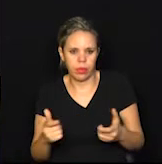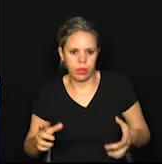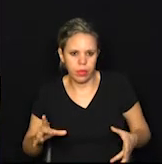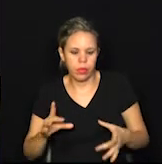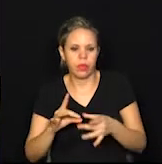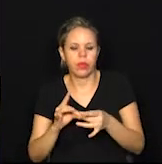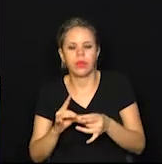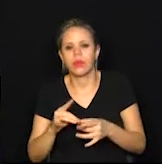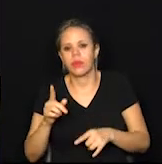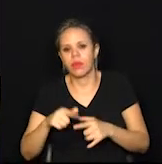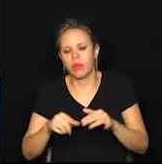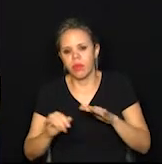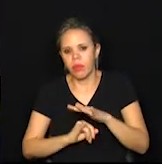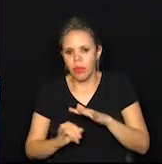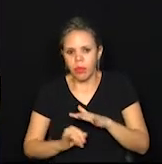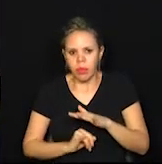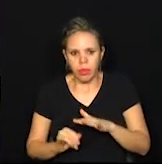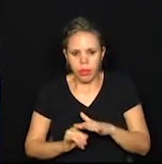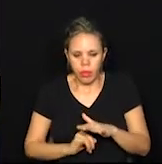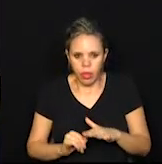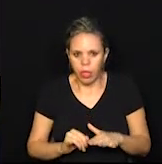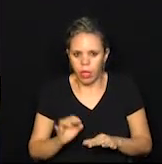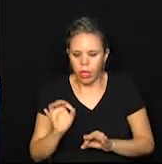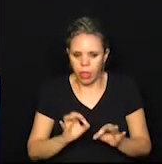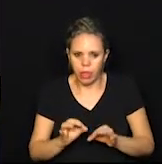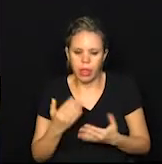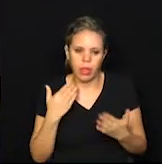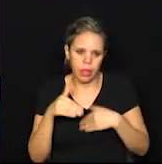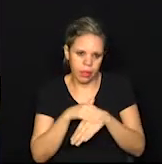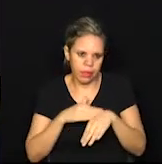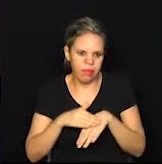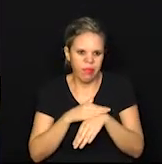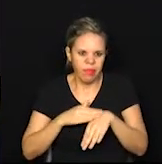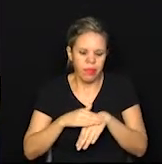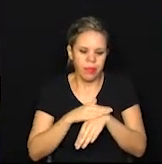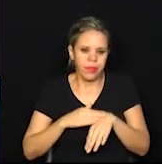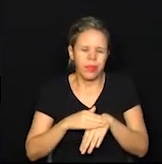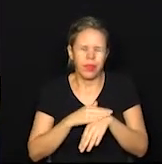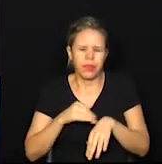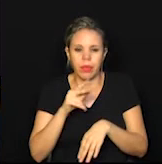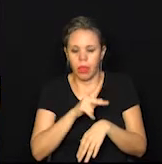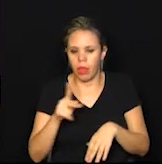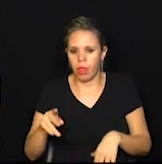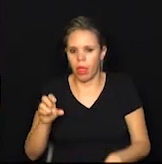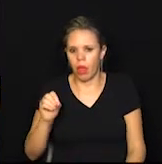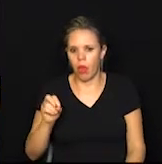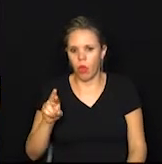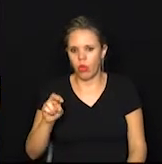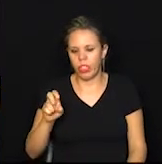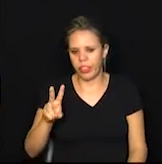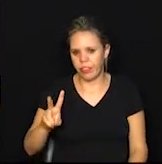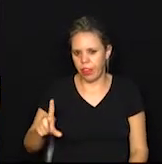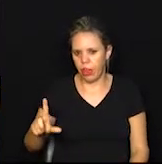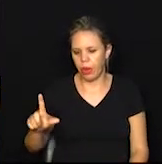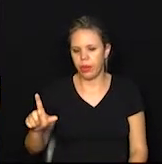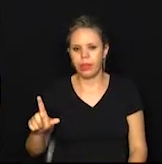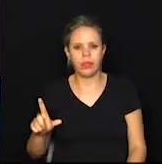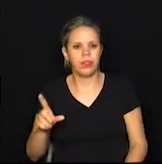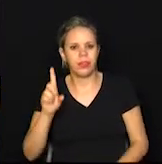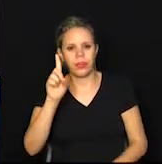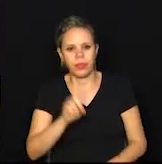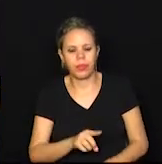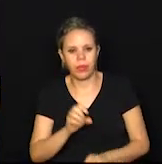com instituições. Tenho feito conversa com o professor Orival, que é o diretor da Faculdade de